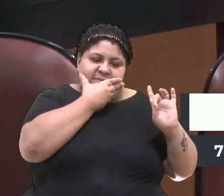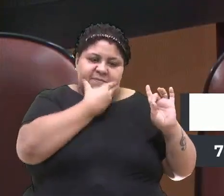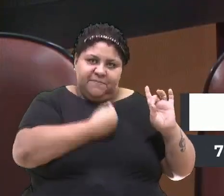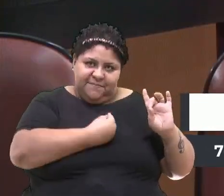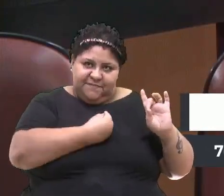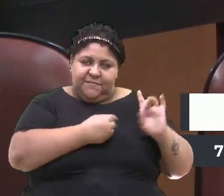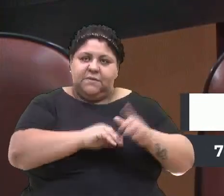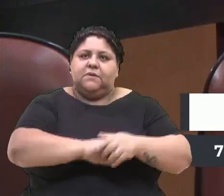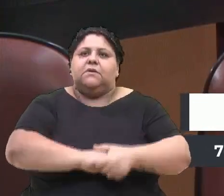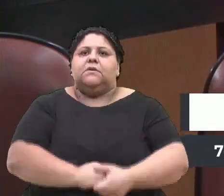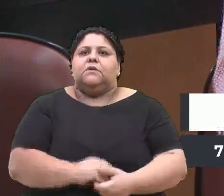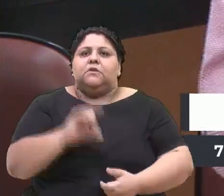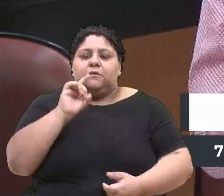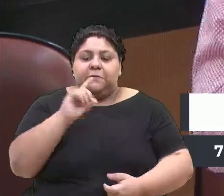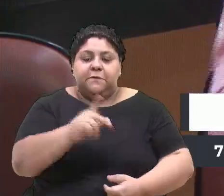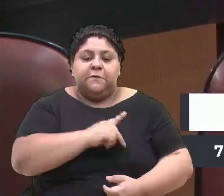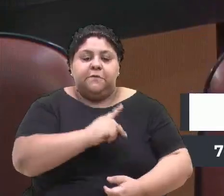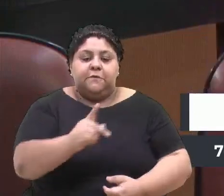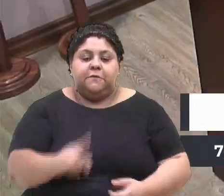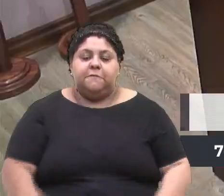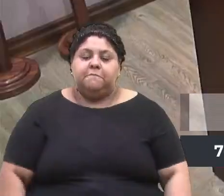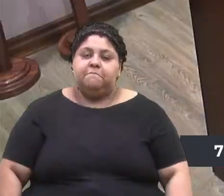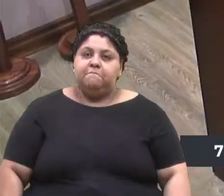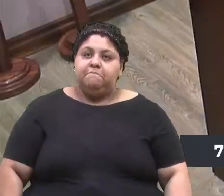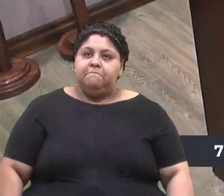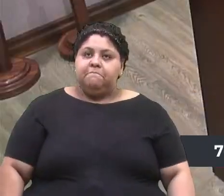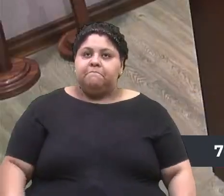Oliveira era isso senhor presidente obrigado